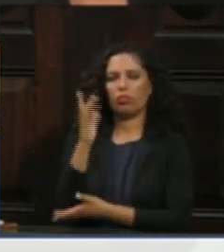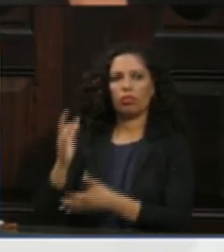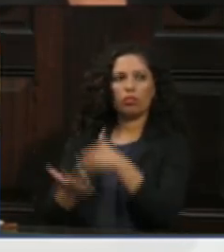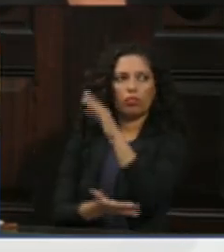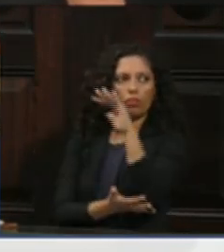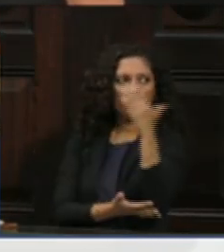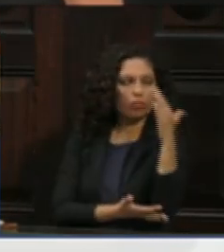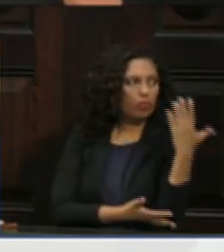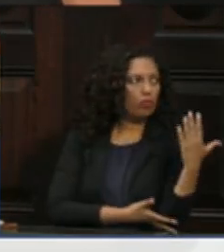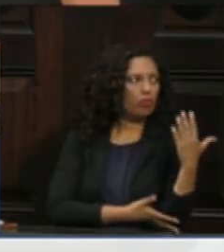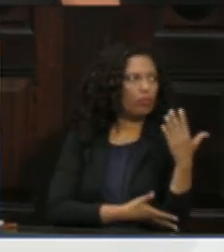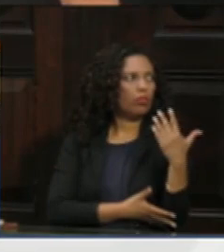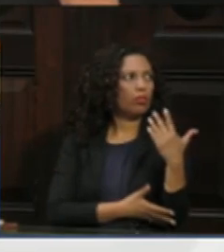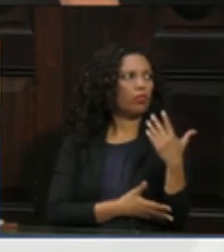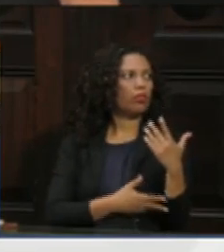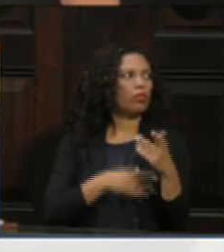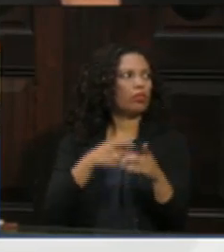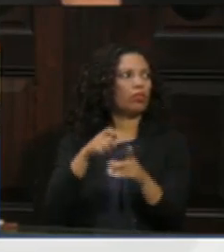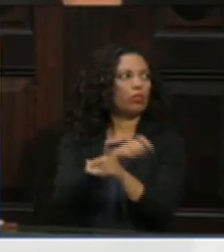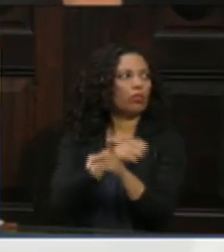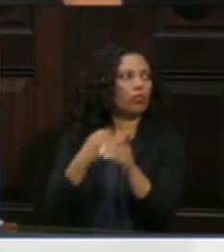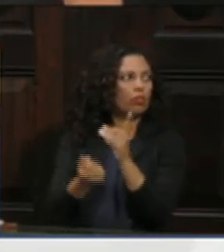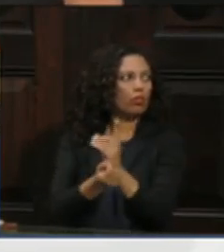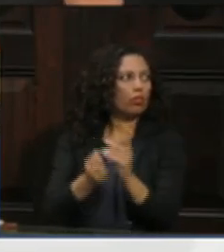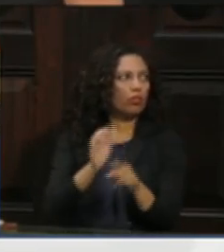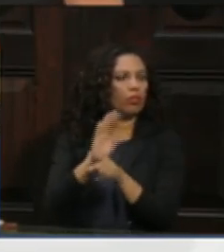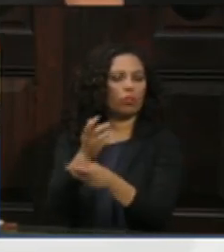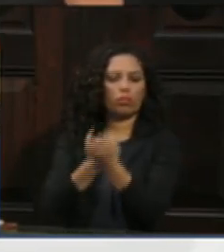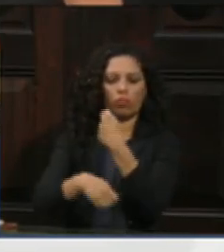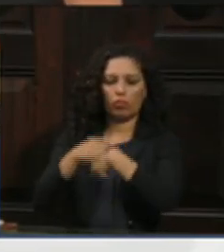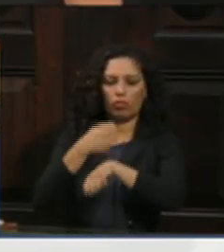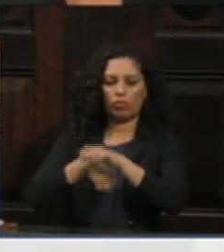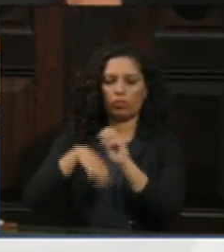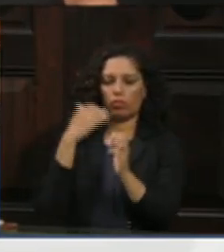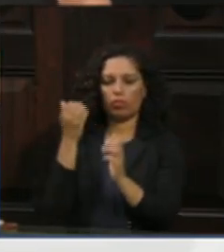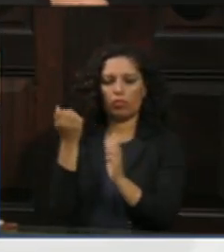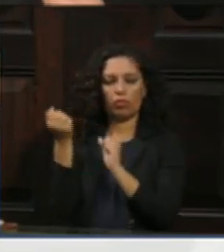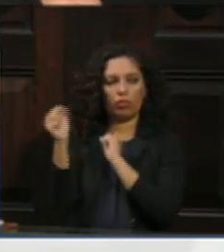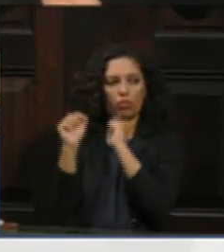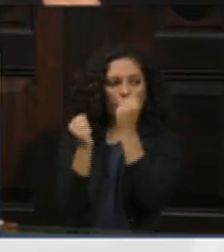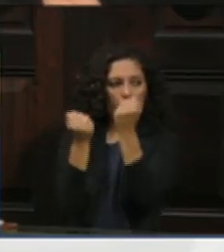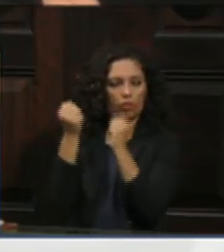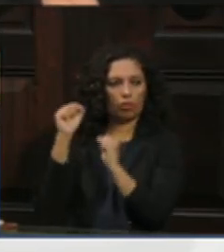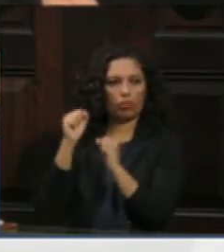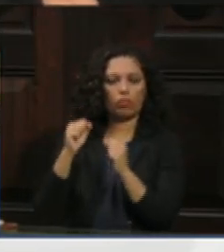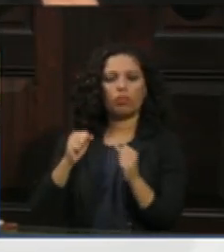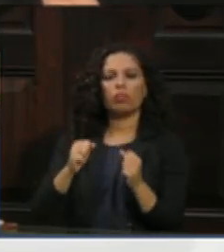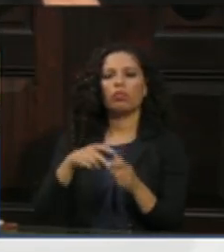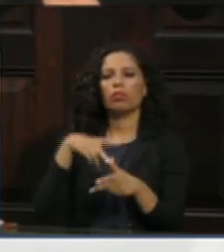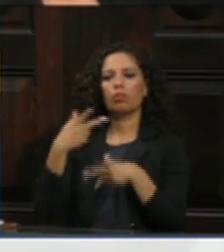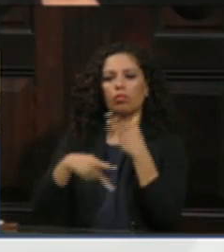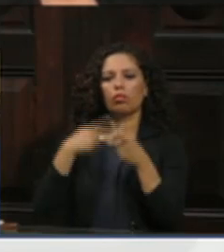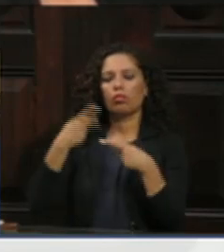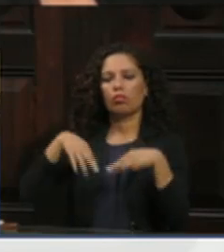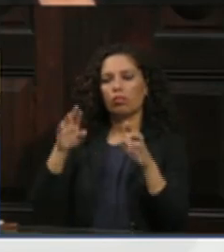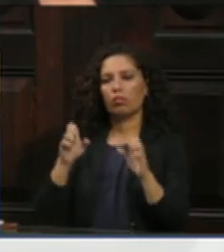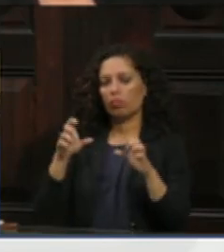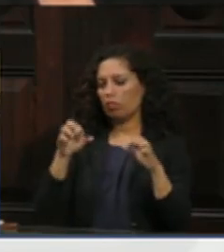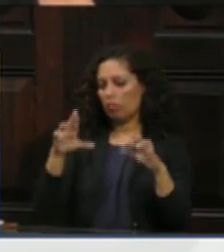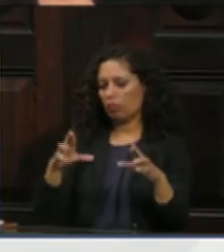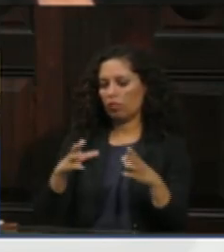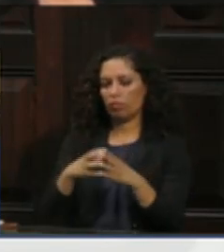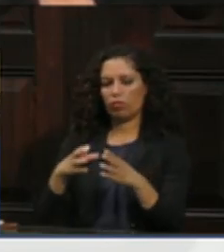Lucinha, que estabelece que o governo dos estados e municípios que operam em regime de concessão e transbordo e tratamento de resíduos sólidos procedam à